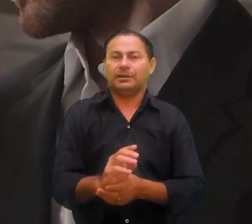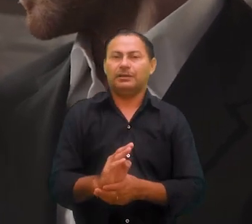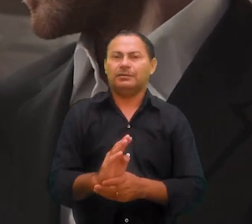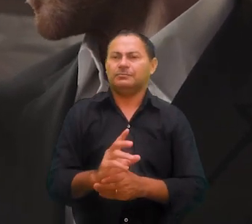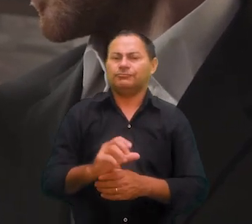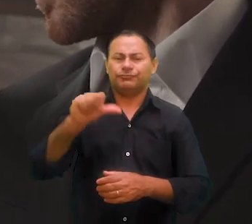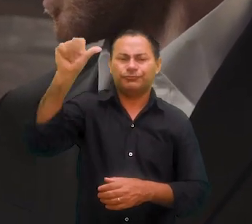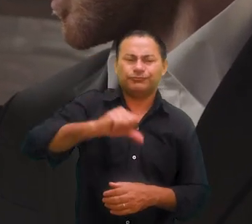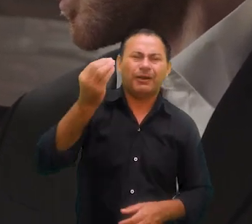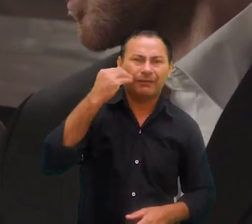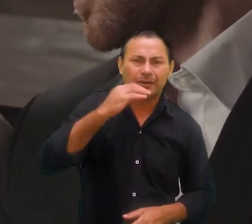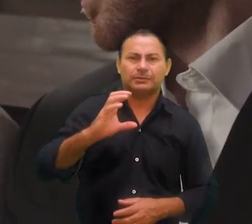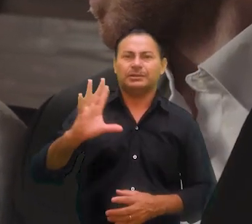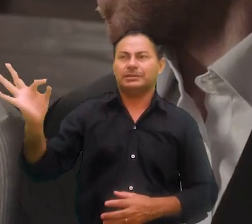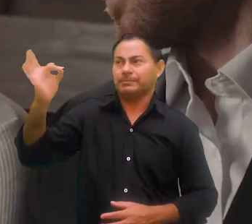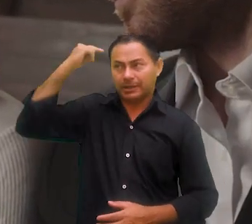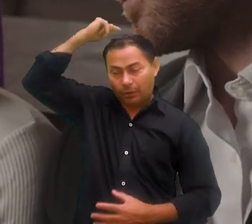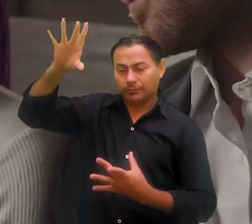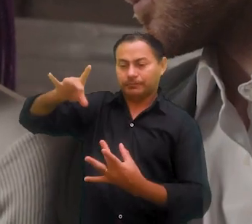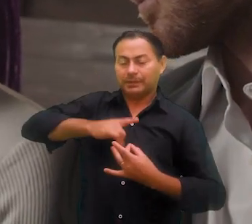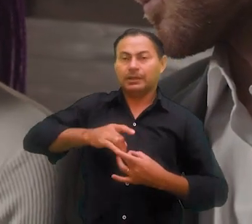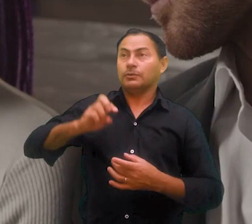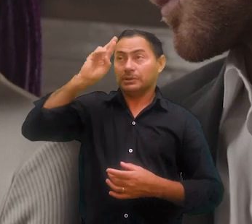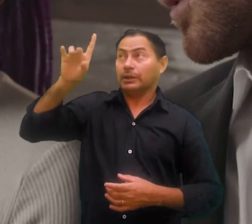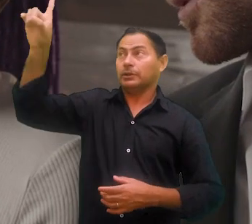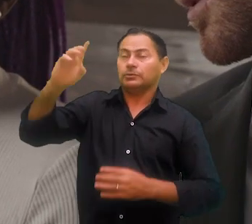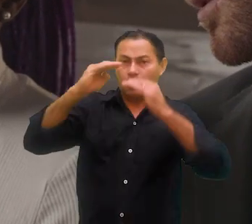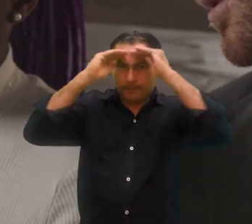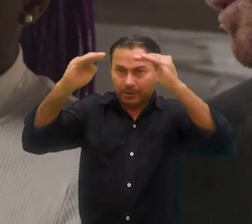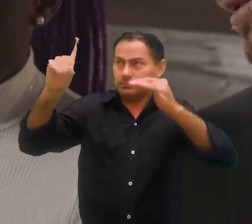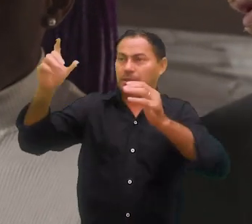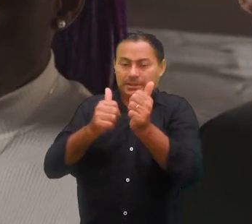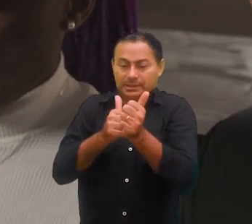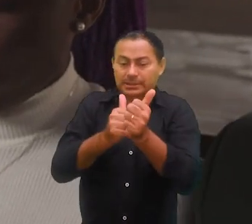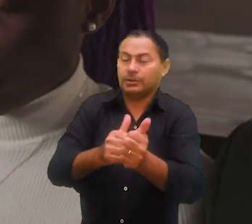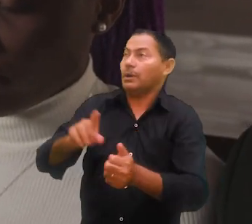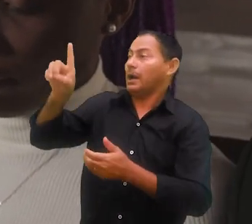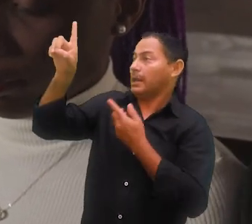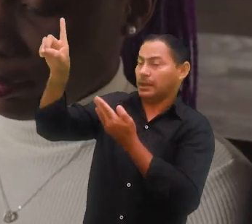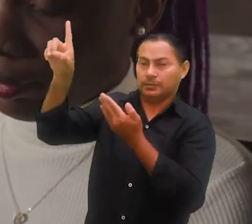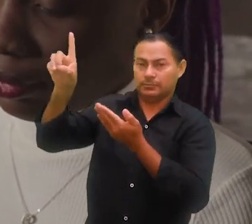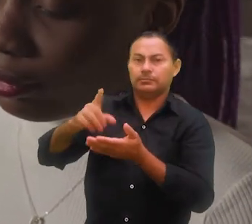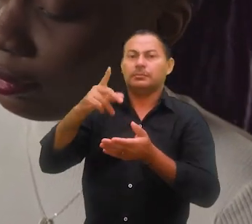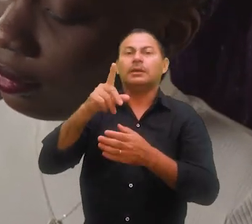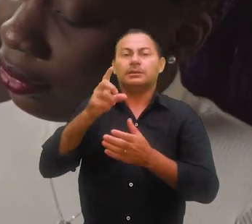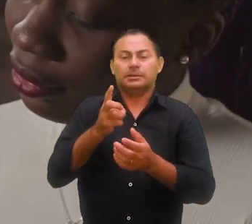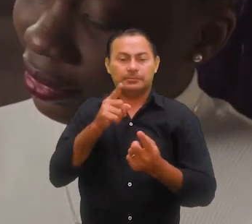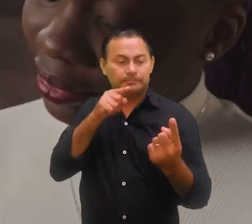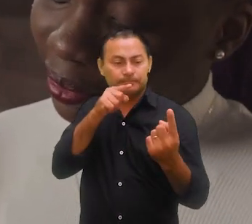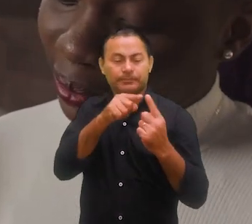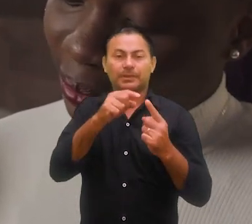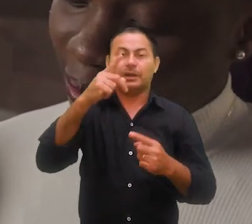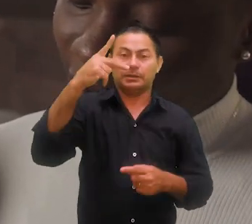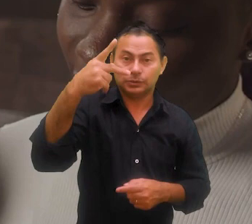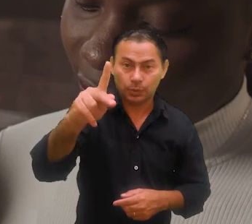seja um esquizofrênico espiritual. Se o Senhor é Deus, submeta-se a Ele e siga-o. Essa deve ser a